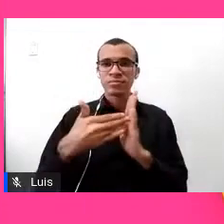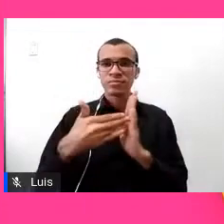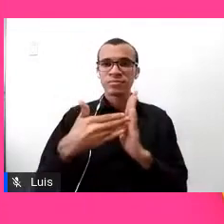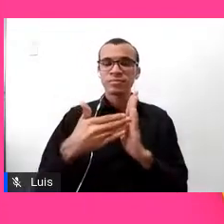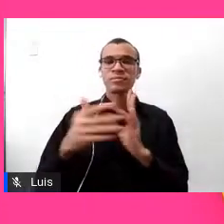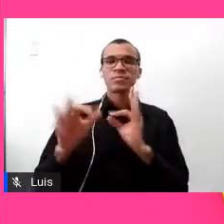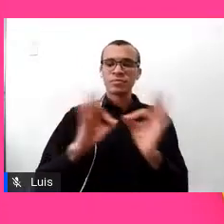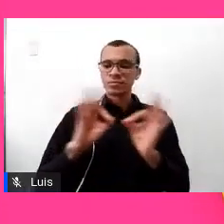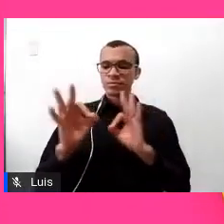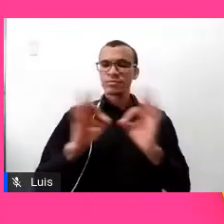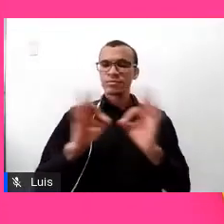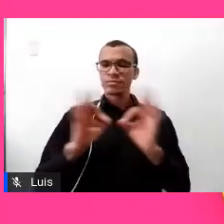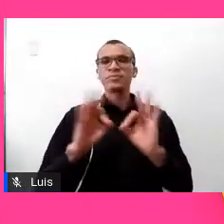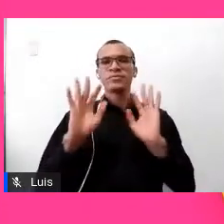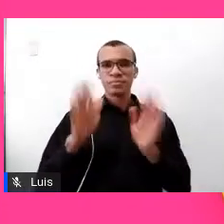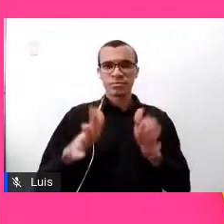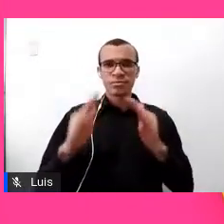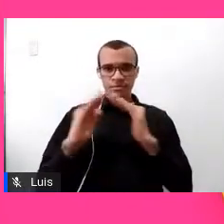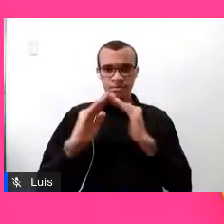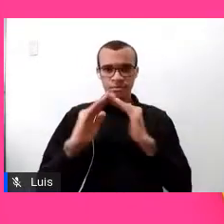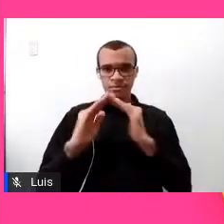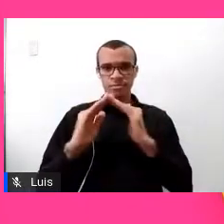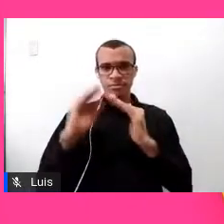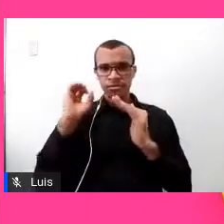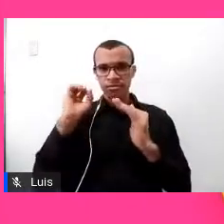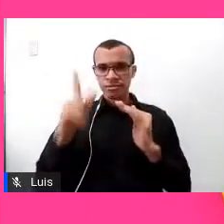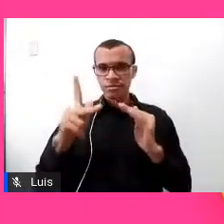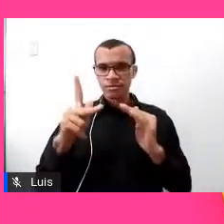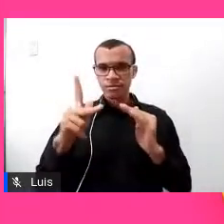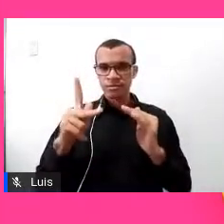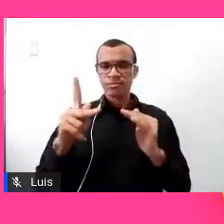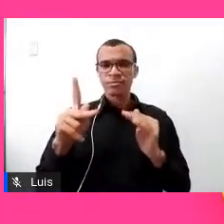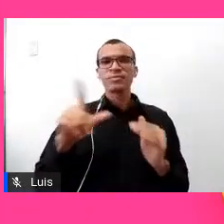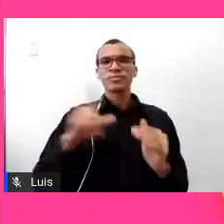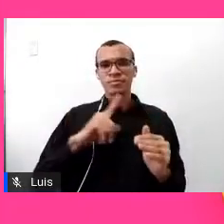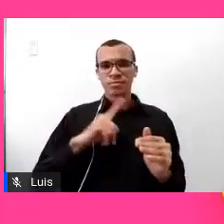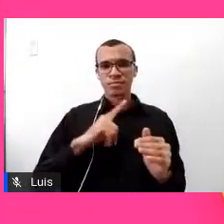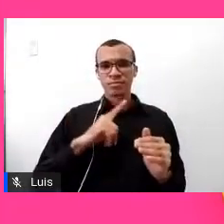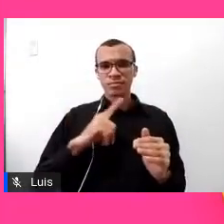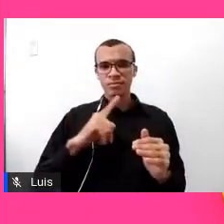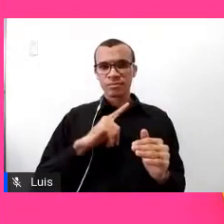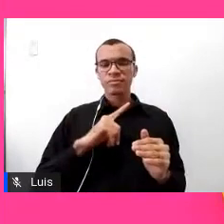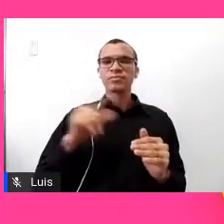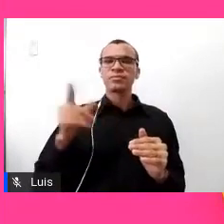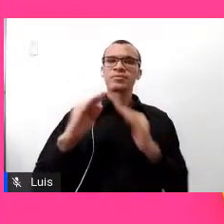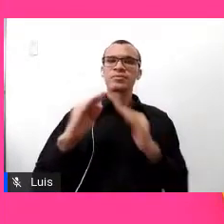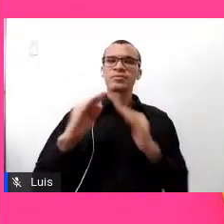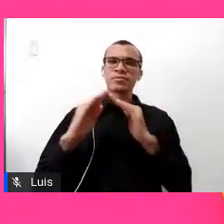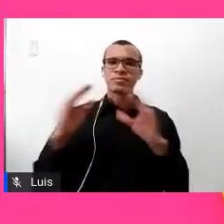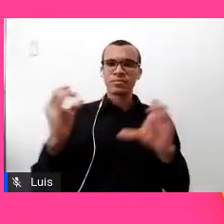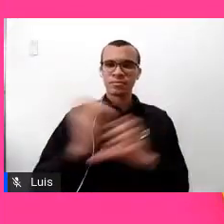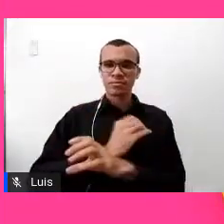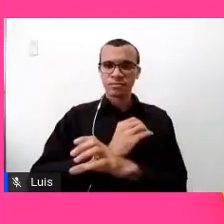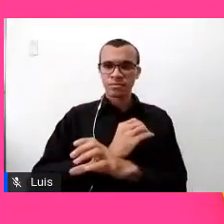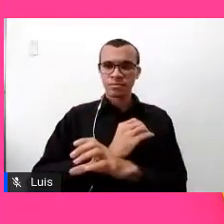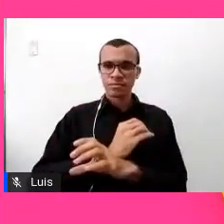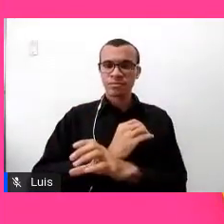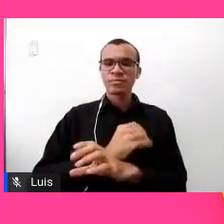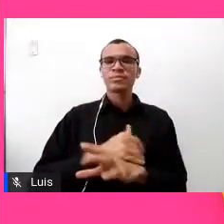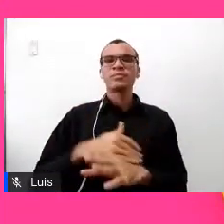aqui, ó, ok? Então, eu tenho essa maquete montada. Vamos aos